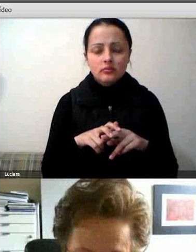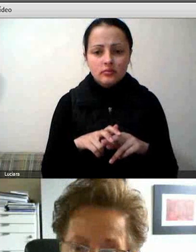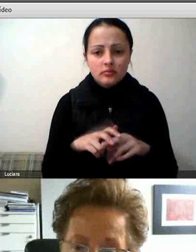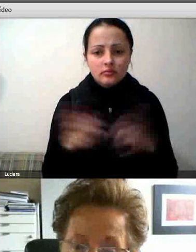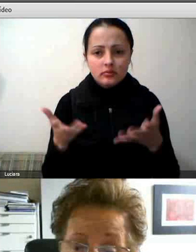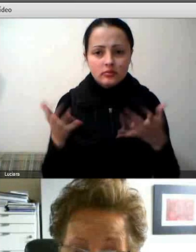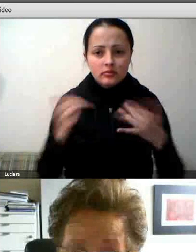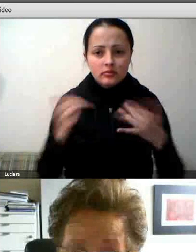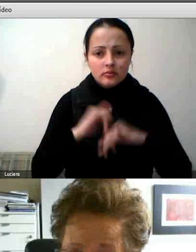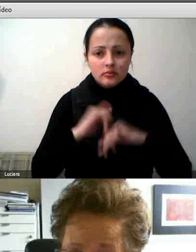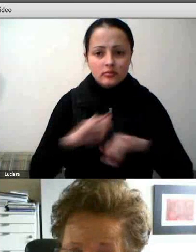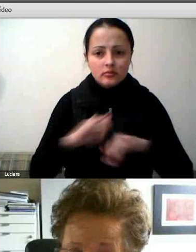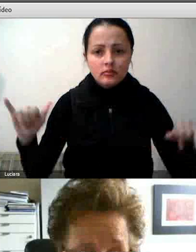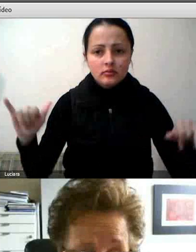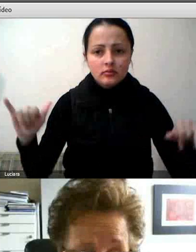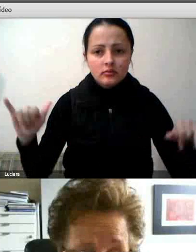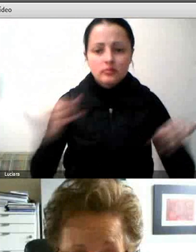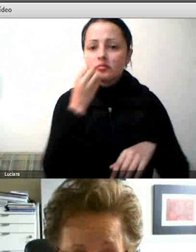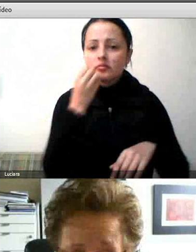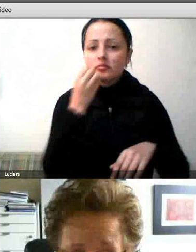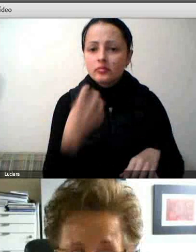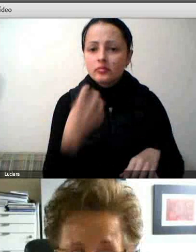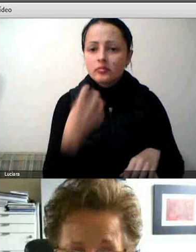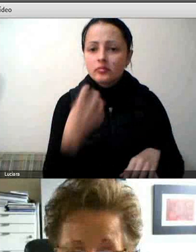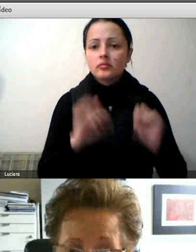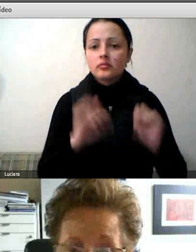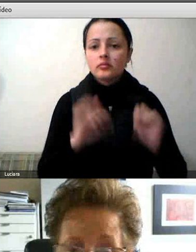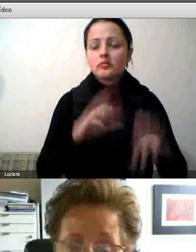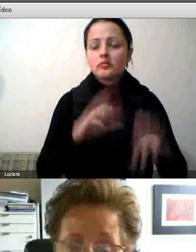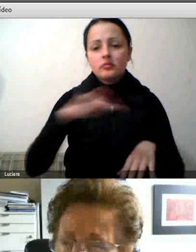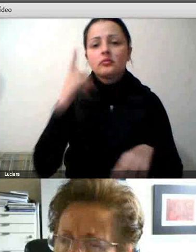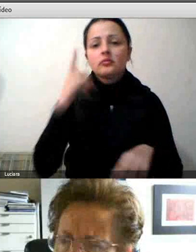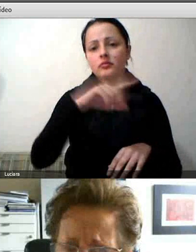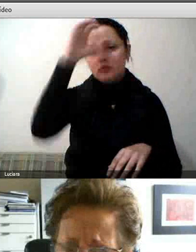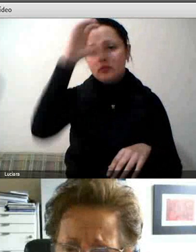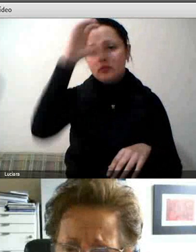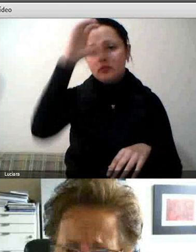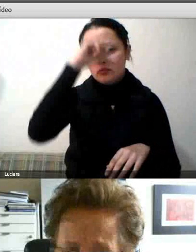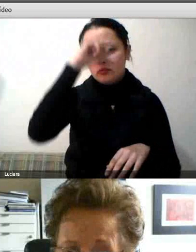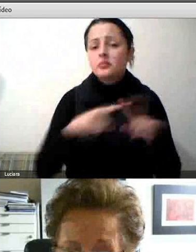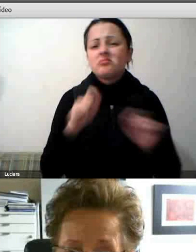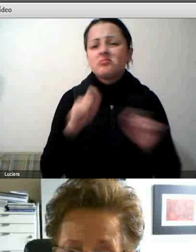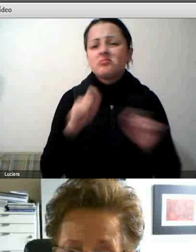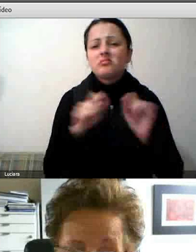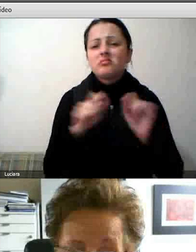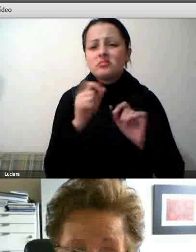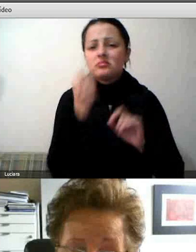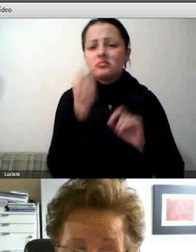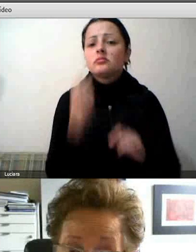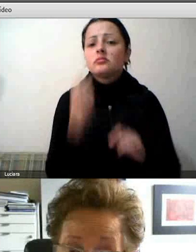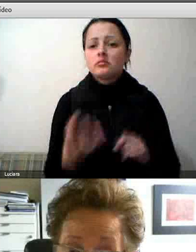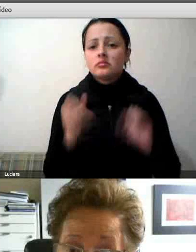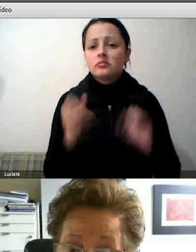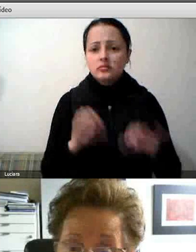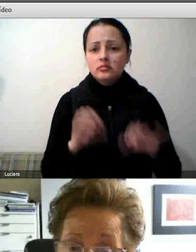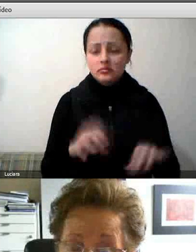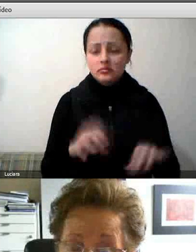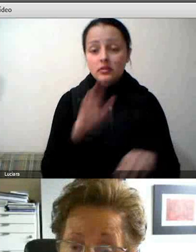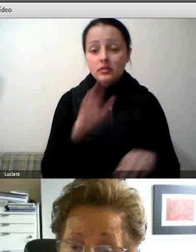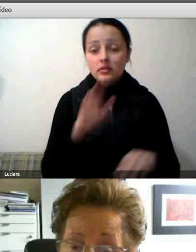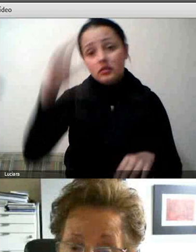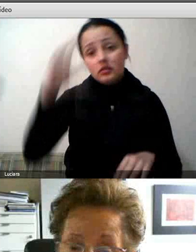o bom ensino. Então, hoje tem, se vocês leram, por exemplo, Zero Hora, ou umas revistas que estão distribuindo, eles